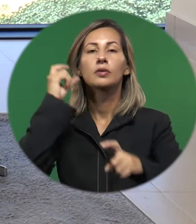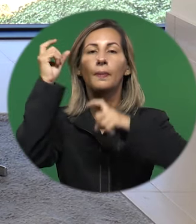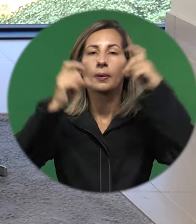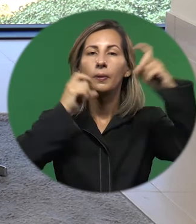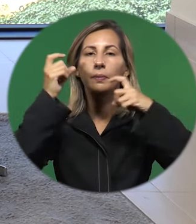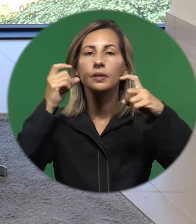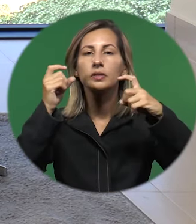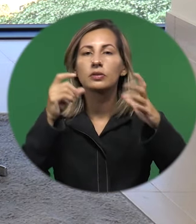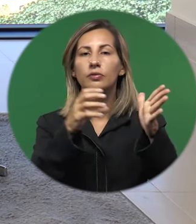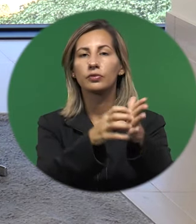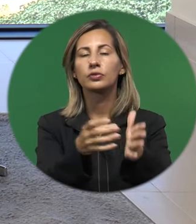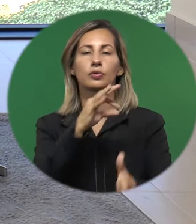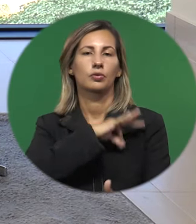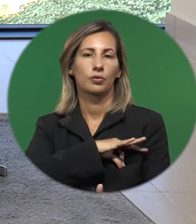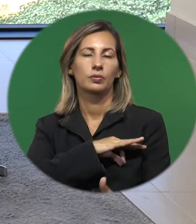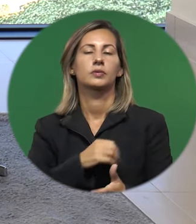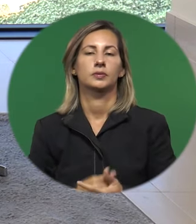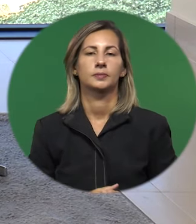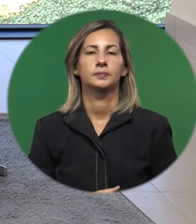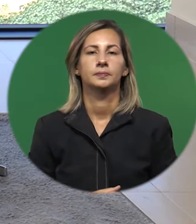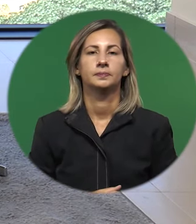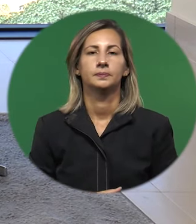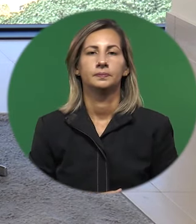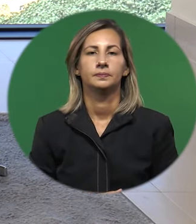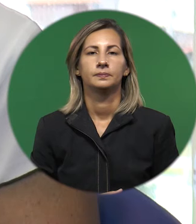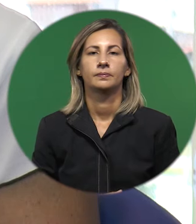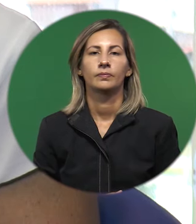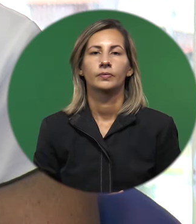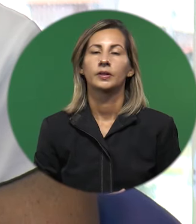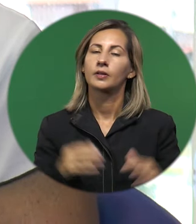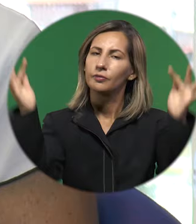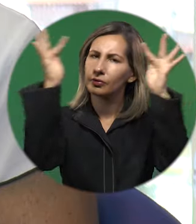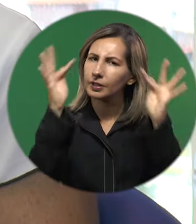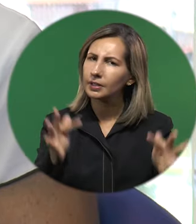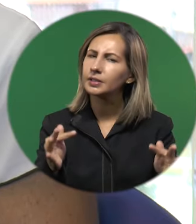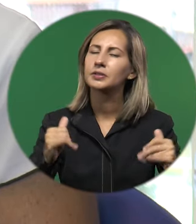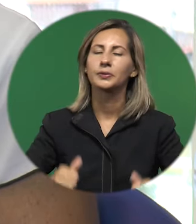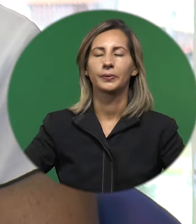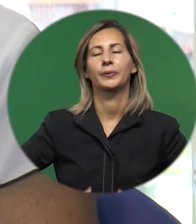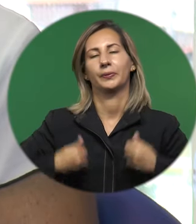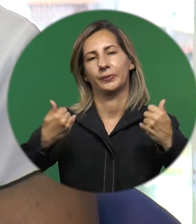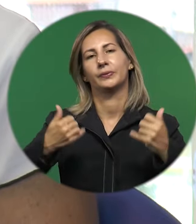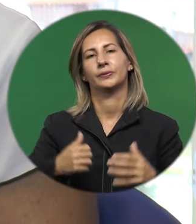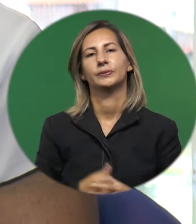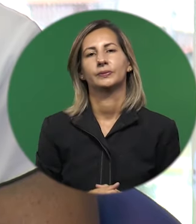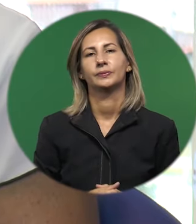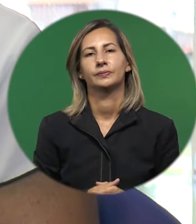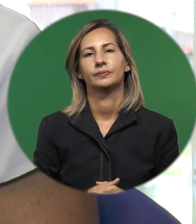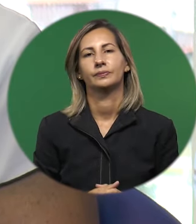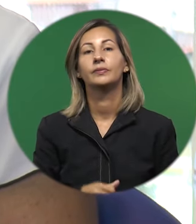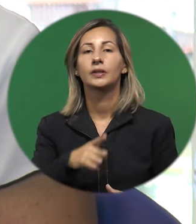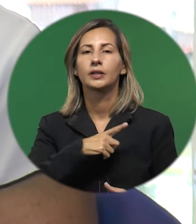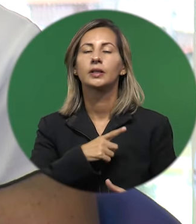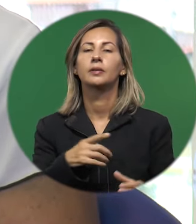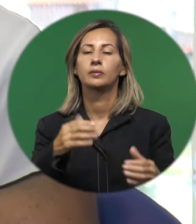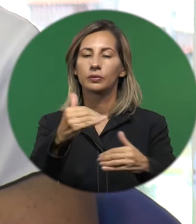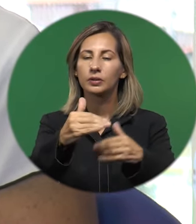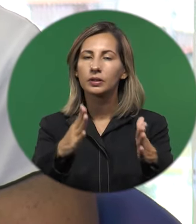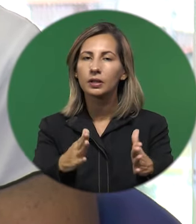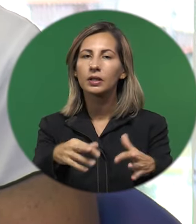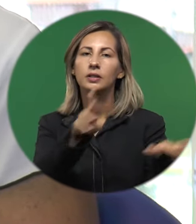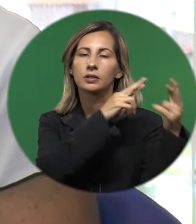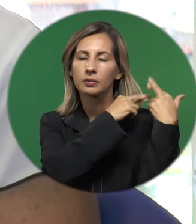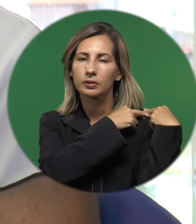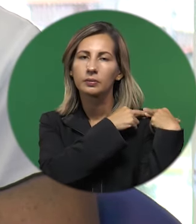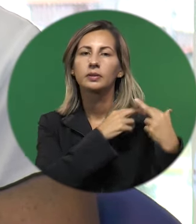seletivo para ocupação de funções comissionadas e cargos comissionados. A gente ficou muito feliz, muito orgulhoso, nós temos uma